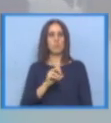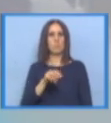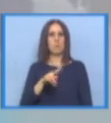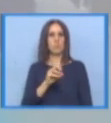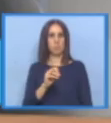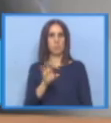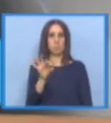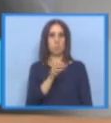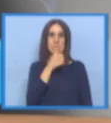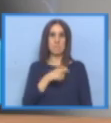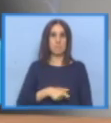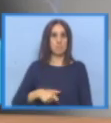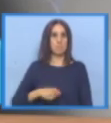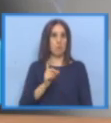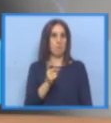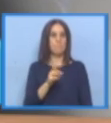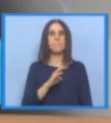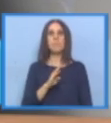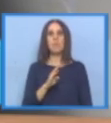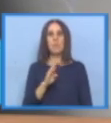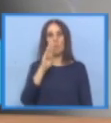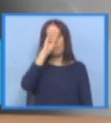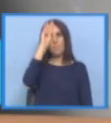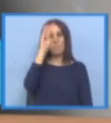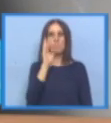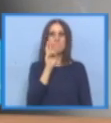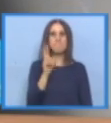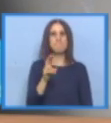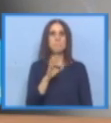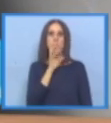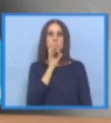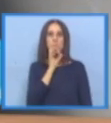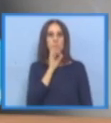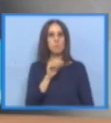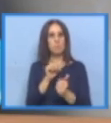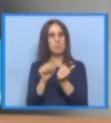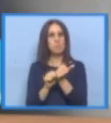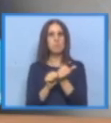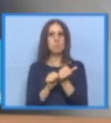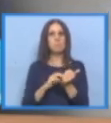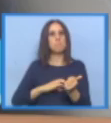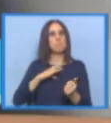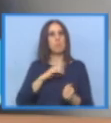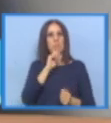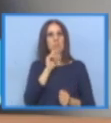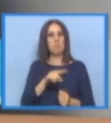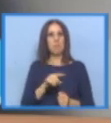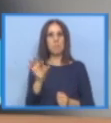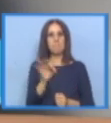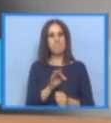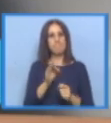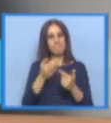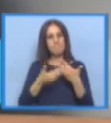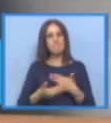nomeação cardinalícia é isto. É o Papa ver num bispo, num arcebispo, alguém em quem pode confiar para implementar